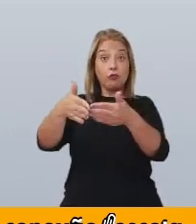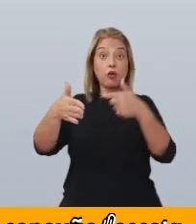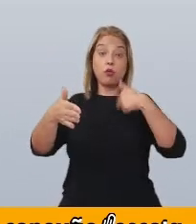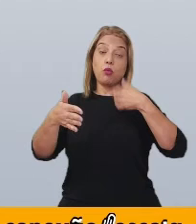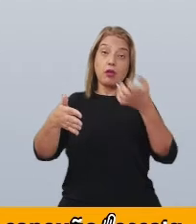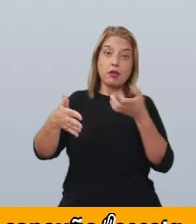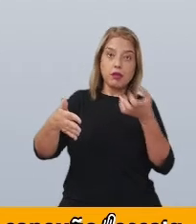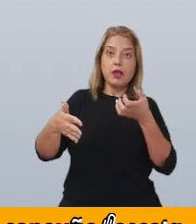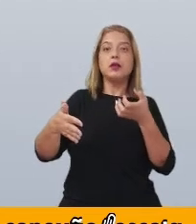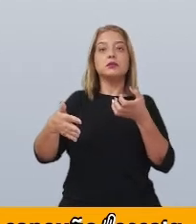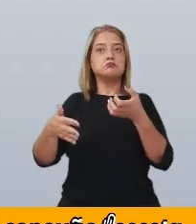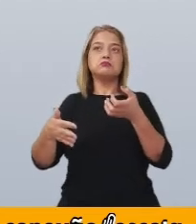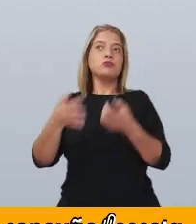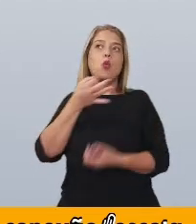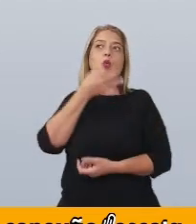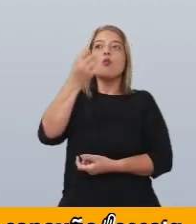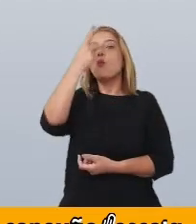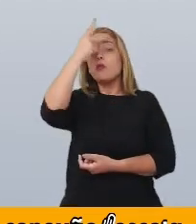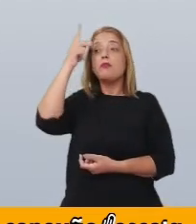o especialista, né?